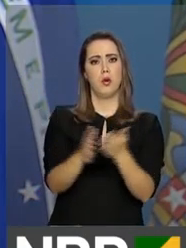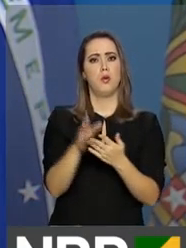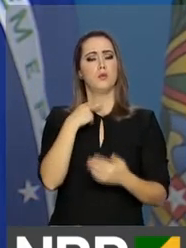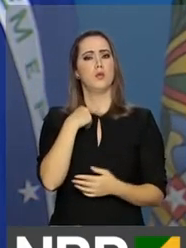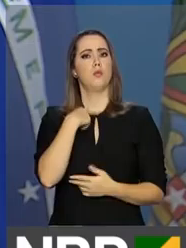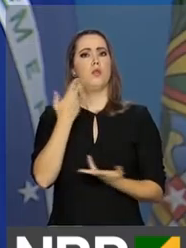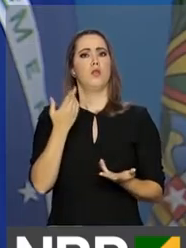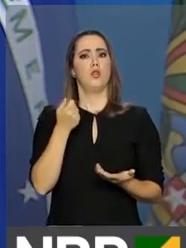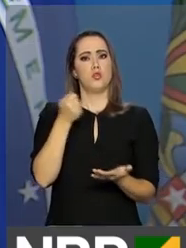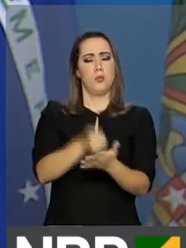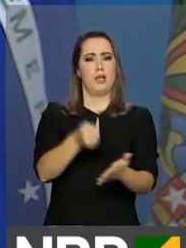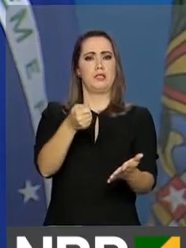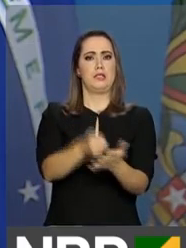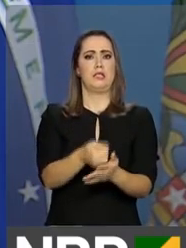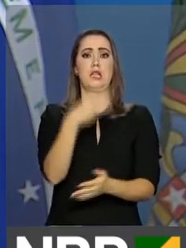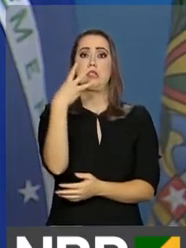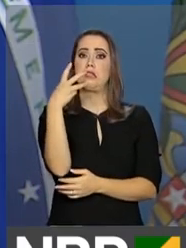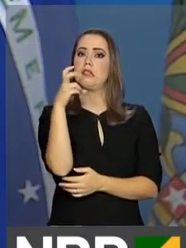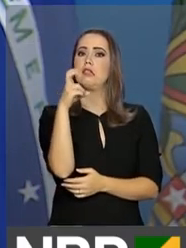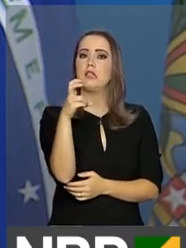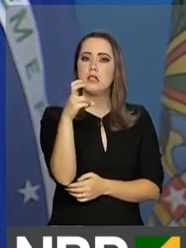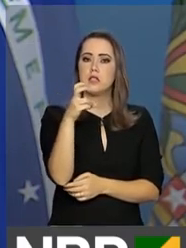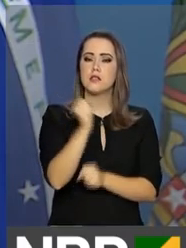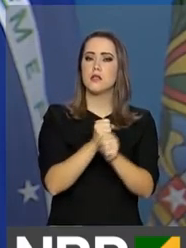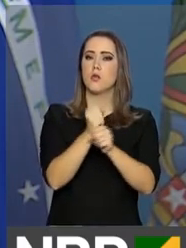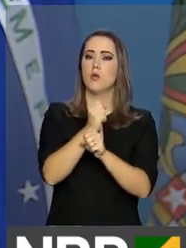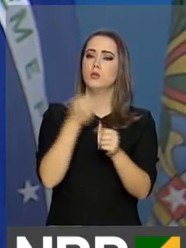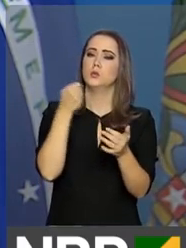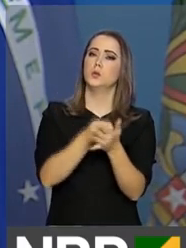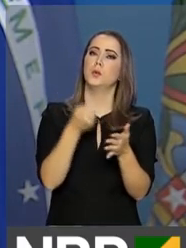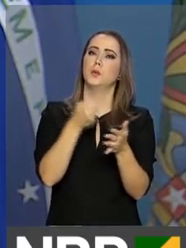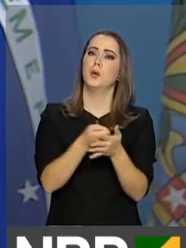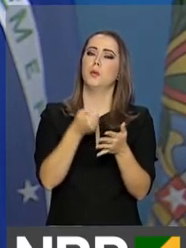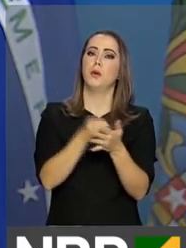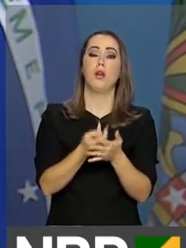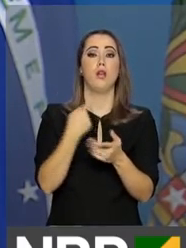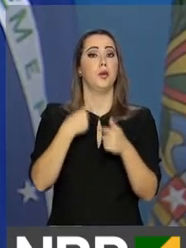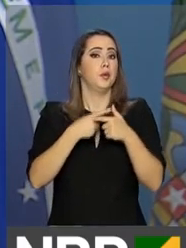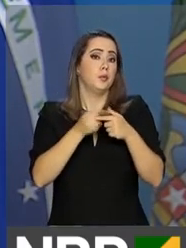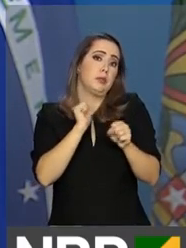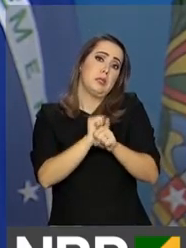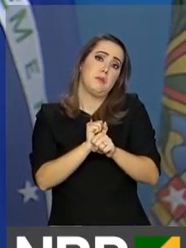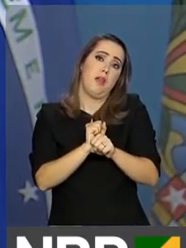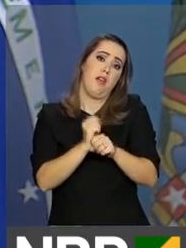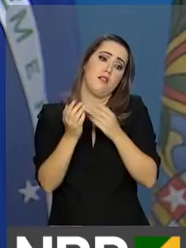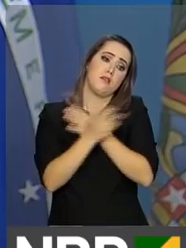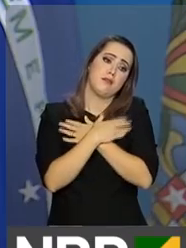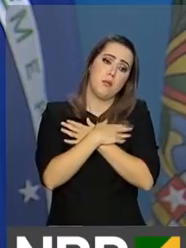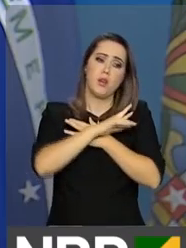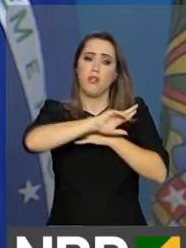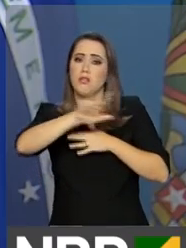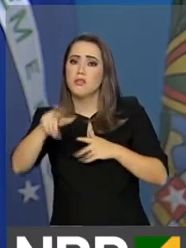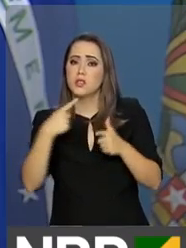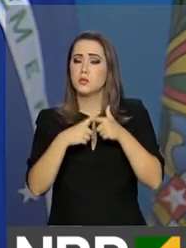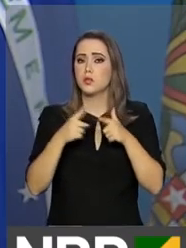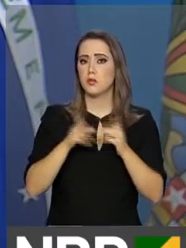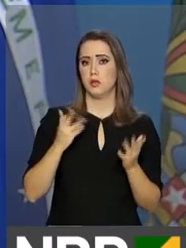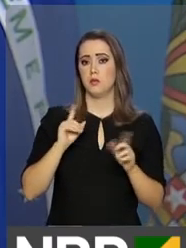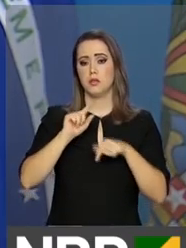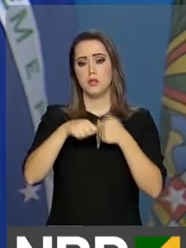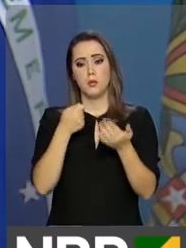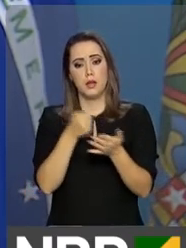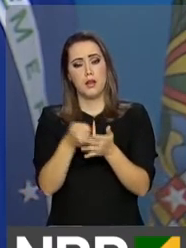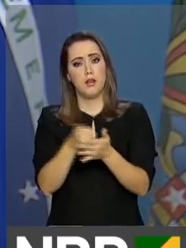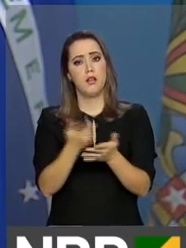conseguem muitas vezes contribuir os 35 anos de contribuição, porque tem interrupções, etc. E com isso, para completar o tempo, eles são